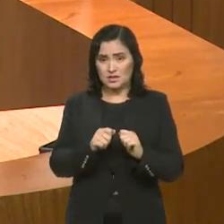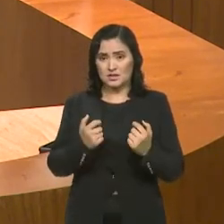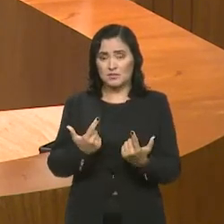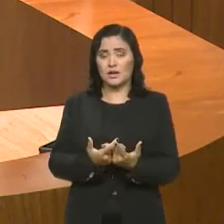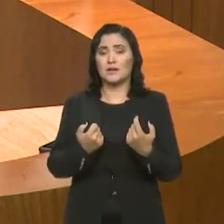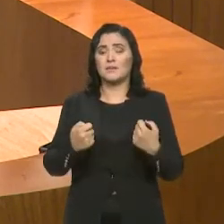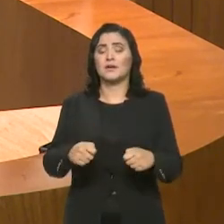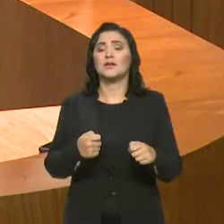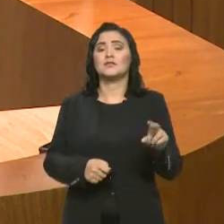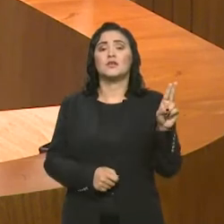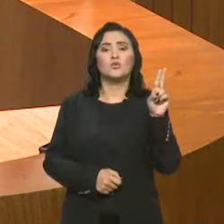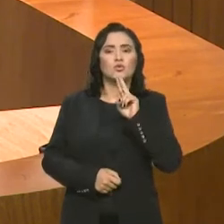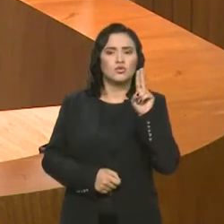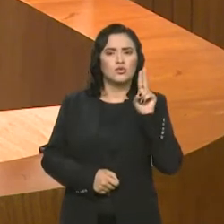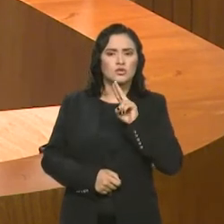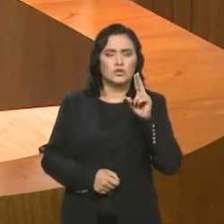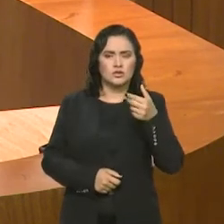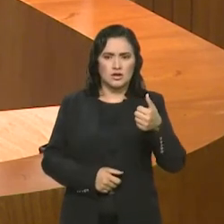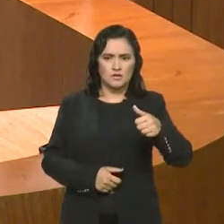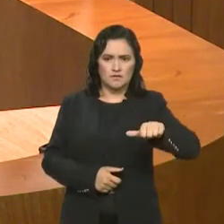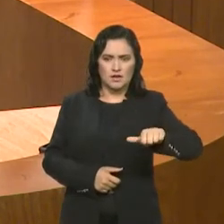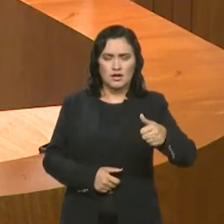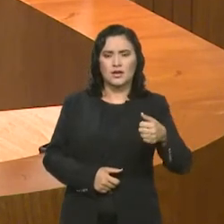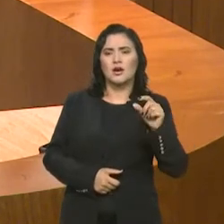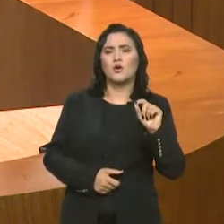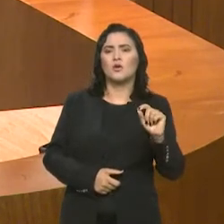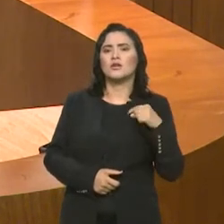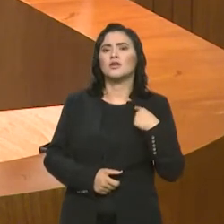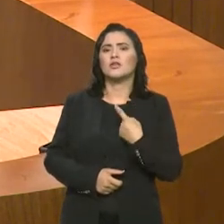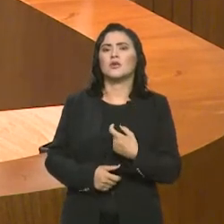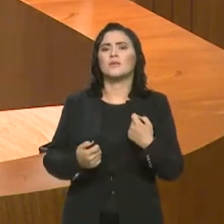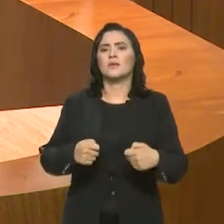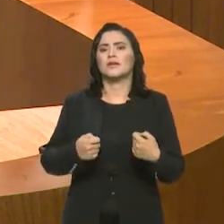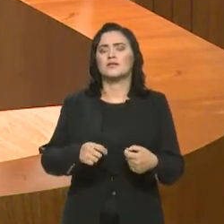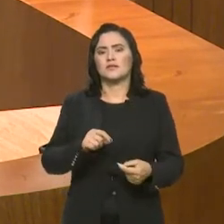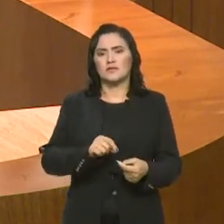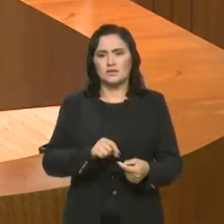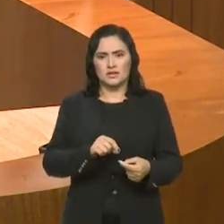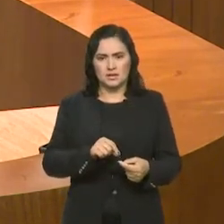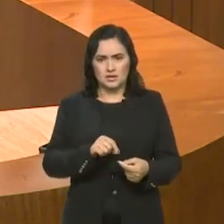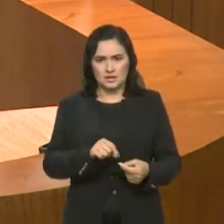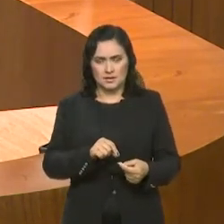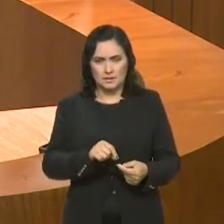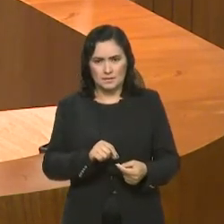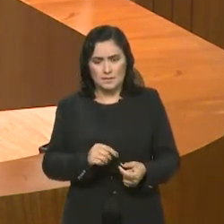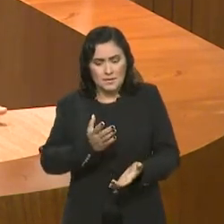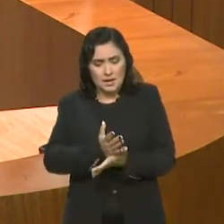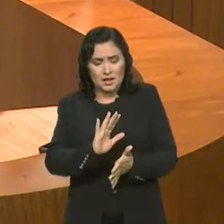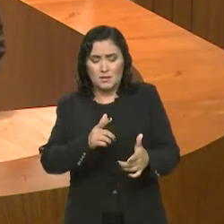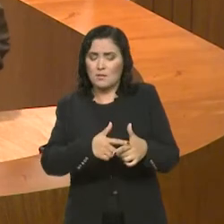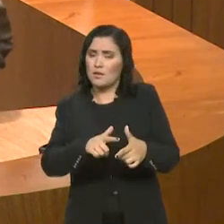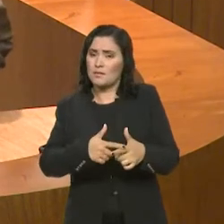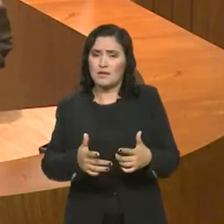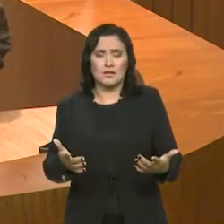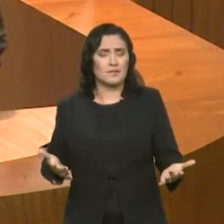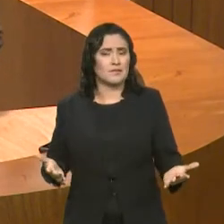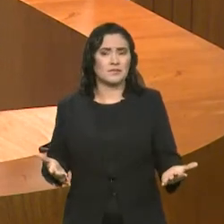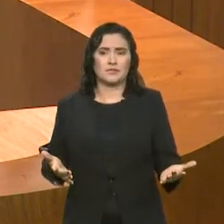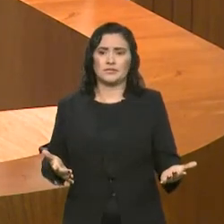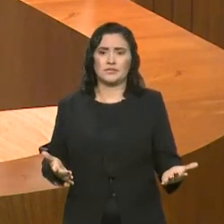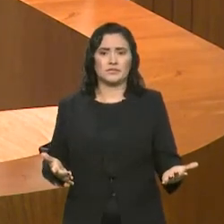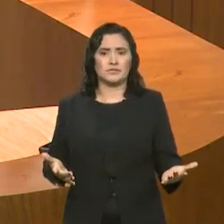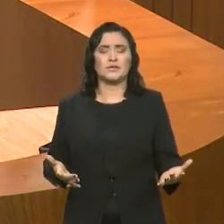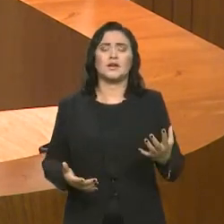vermos os caminhos que nós vamos ter que encontrar para solucionar esse problema